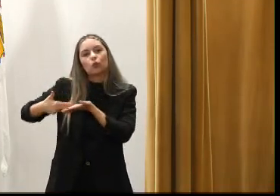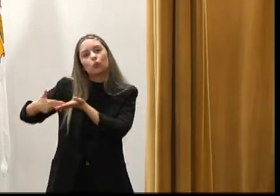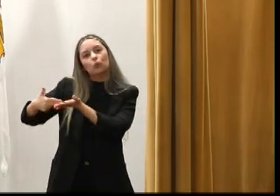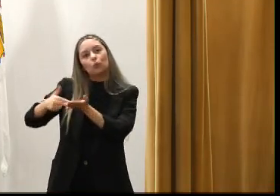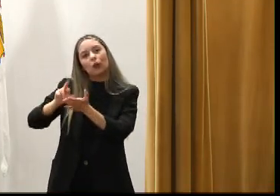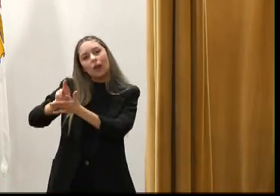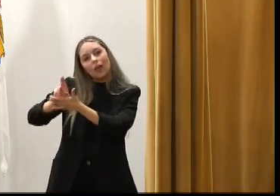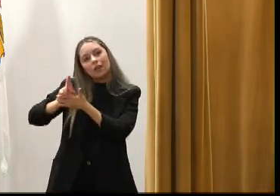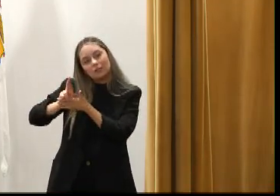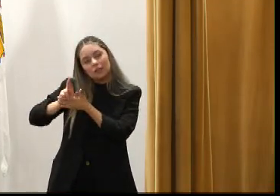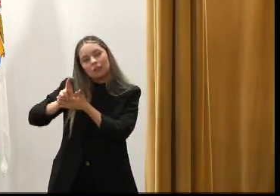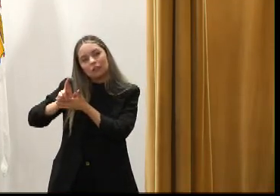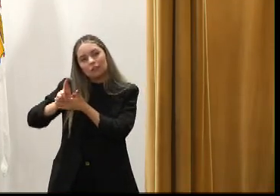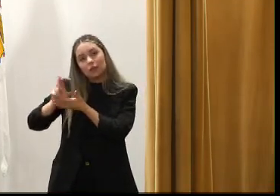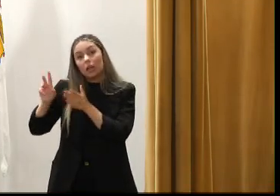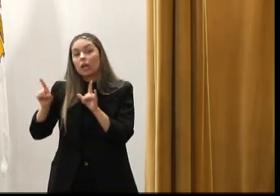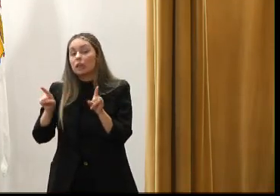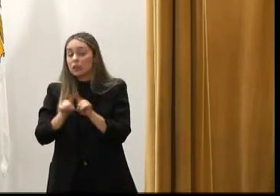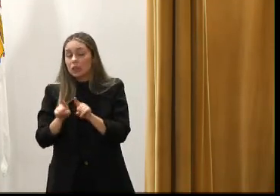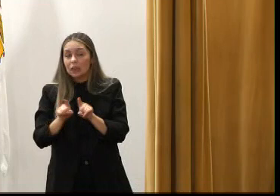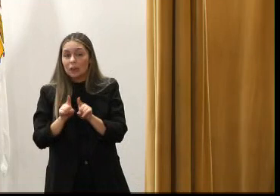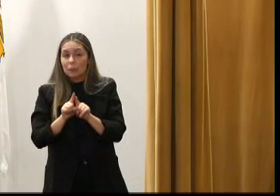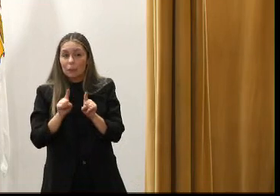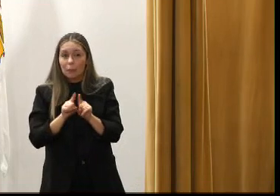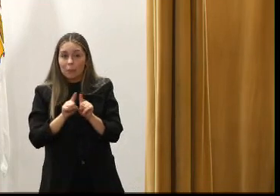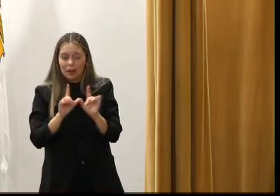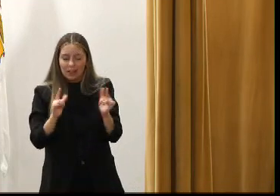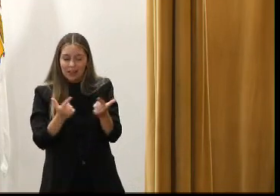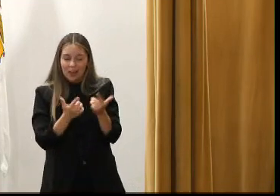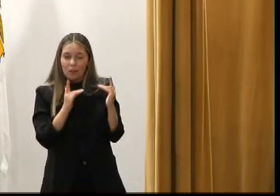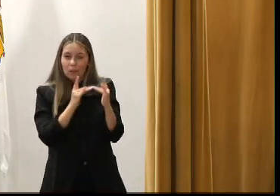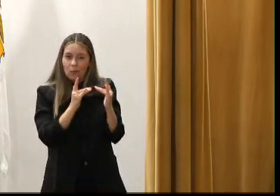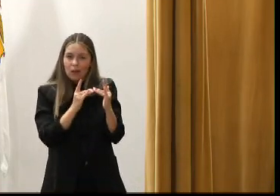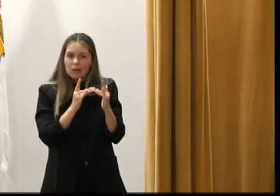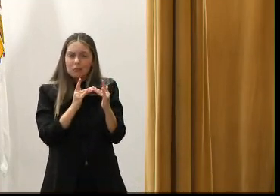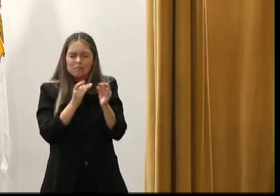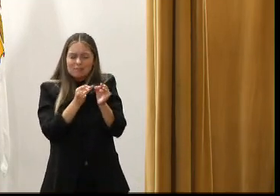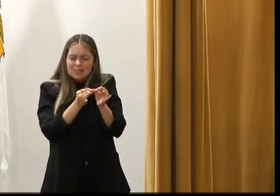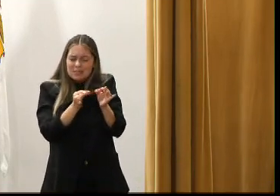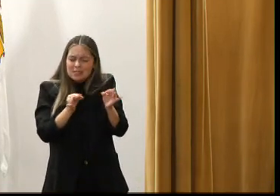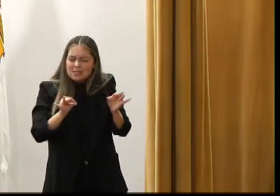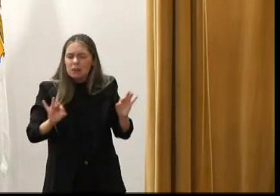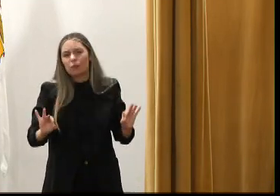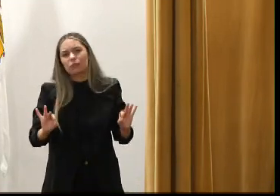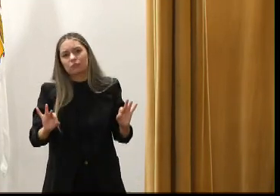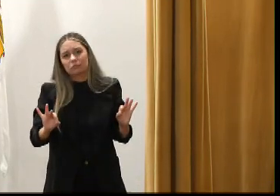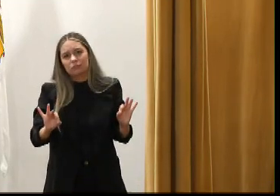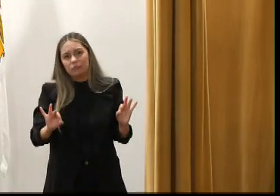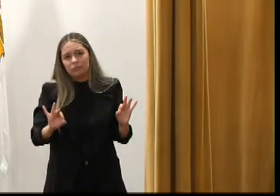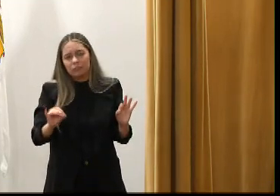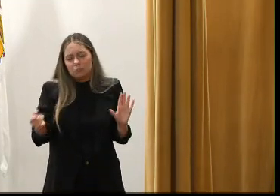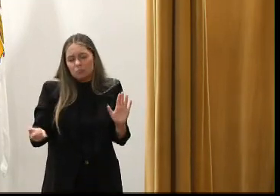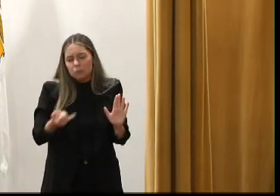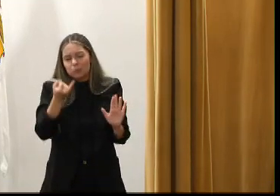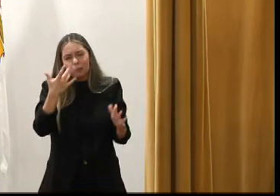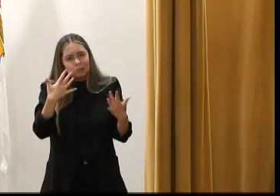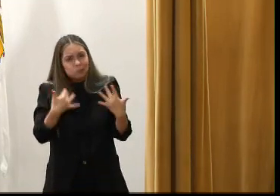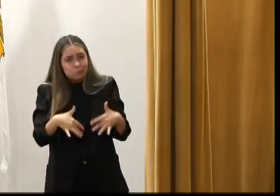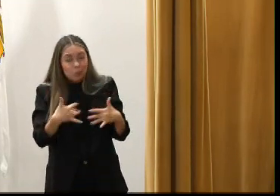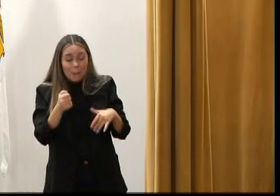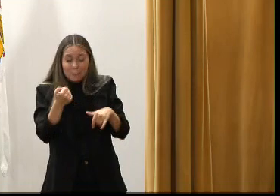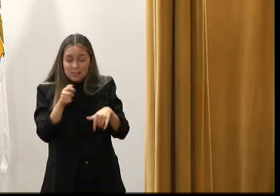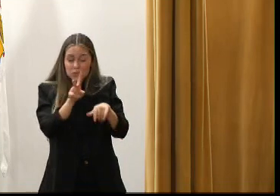da reserva da biosfera. A margem do Lago Guaíba é sagrada. Né? Ela deve